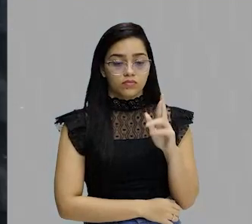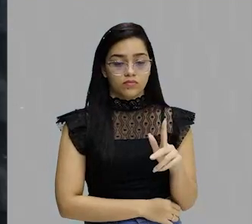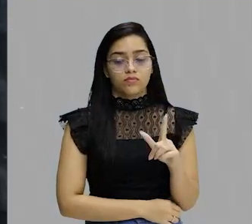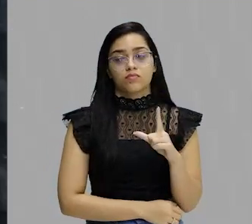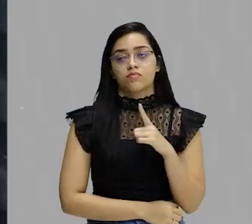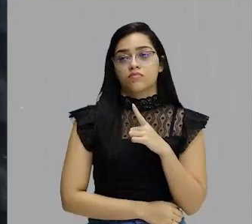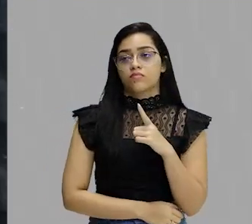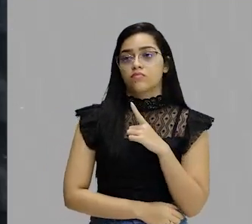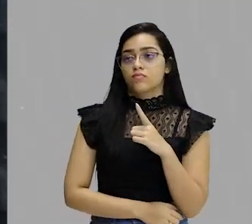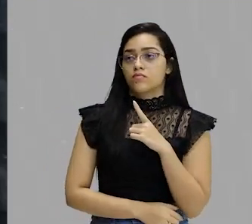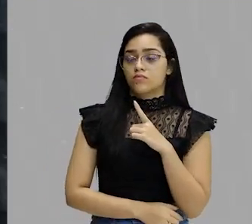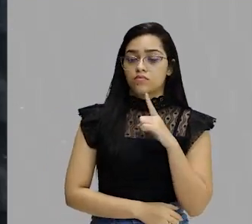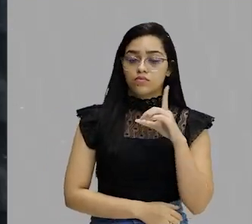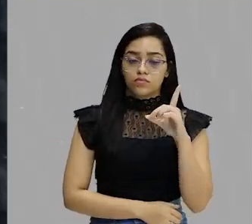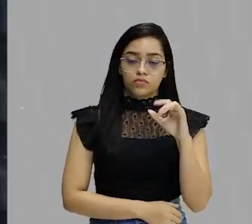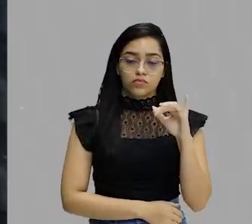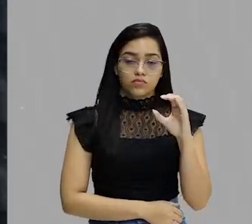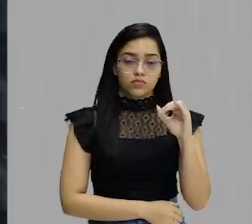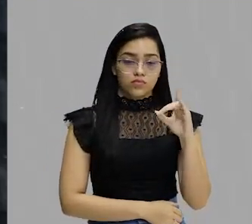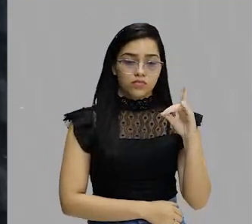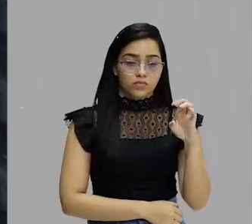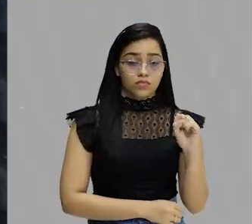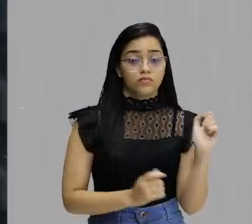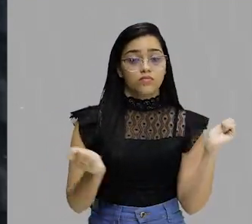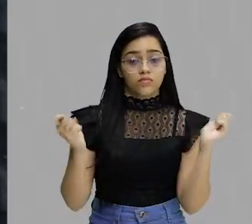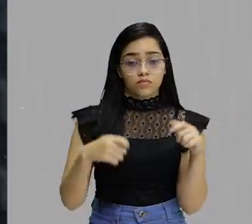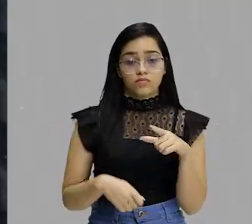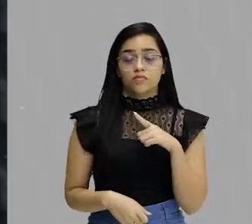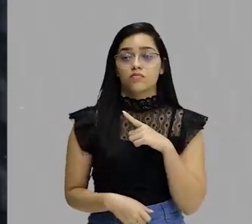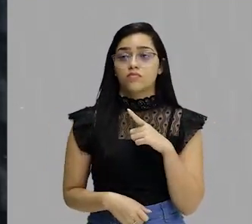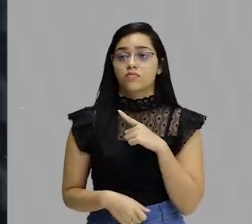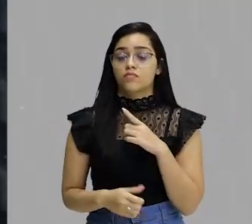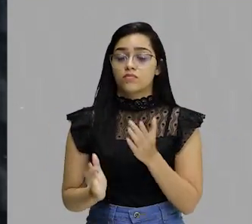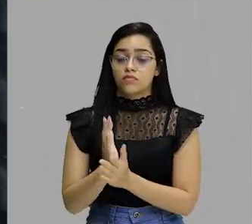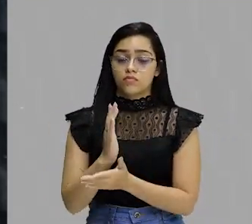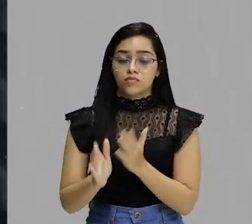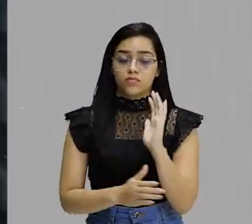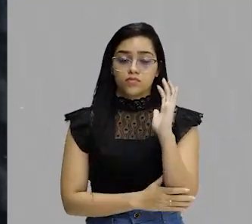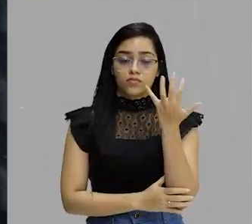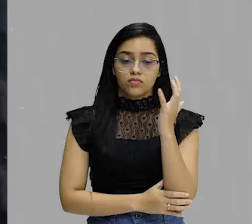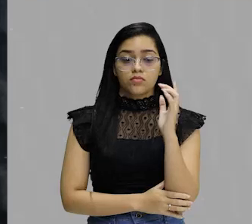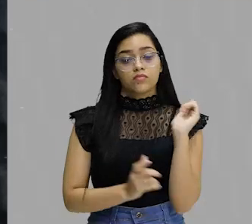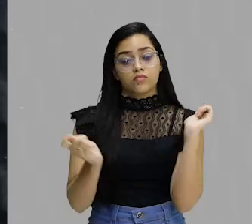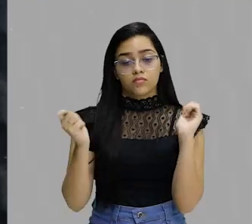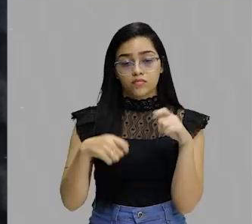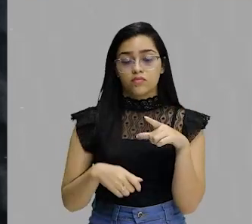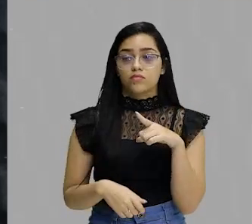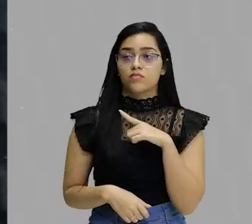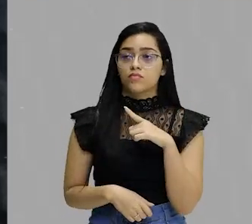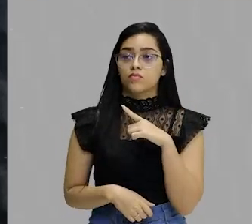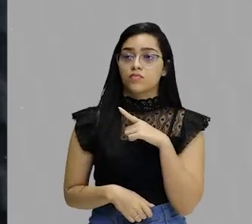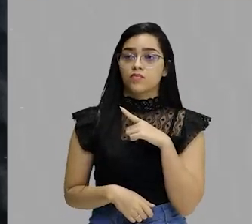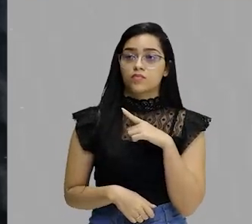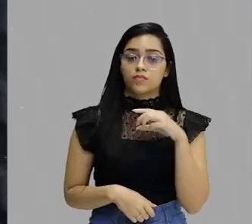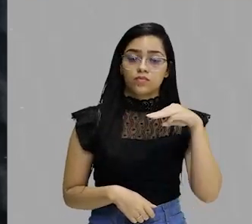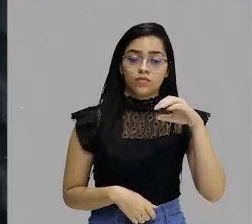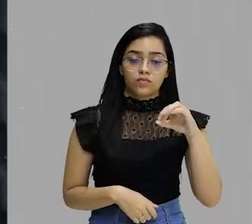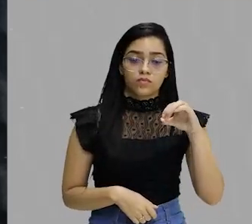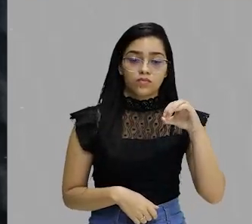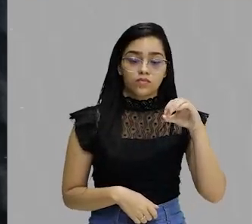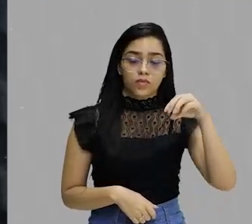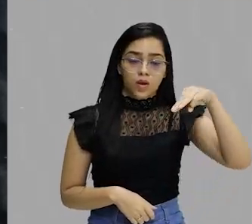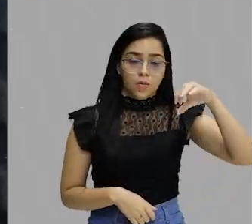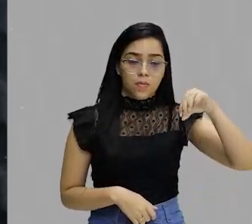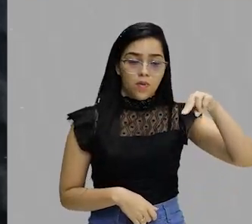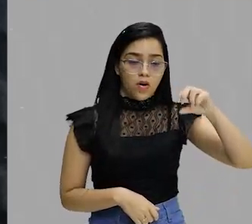tem plantas dioicas, mas pode também algumas plantas de gimnospermas podem ser monóicas,